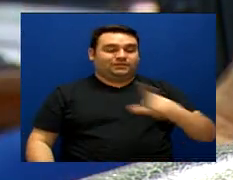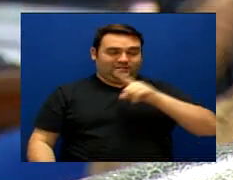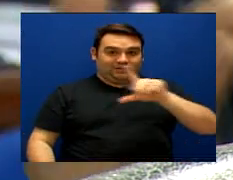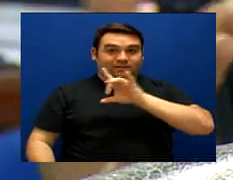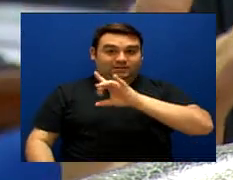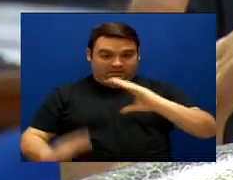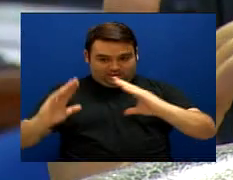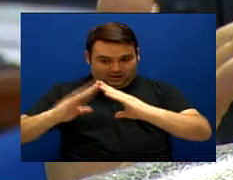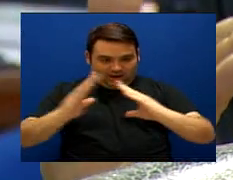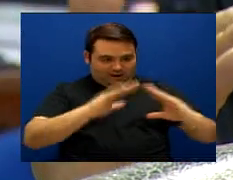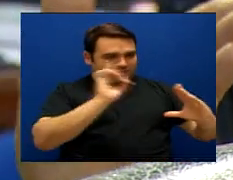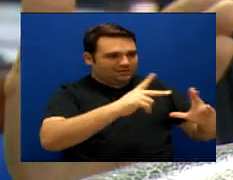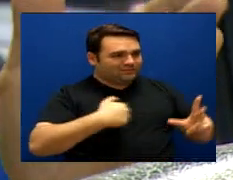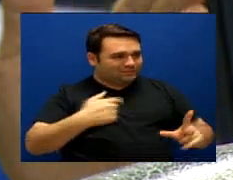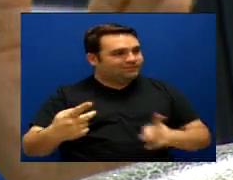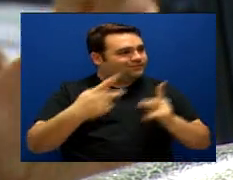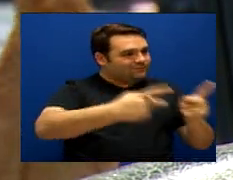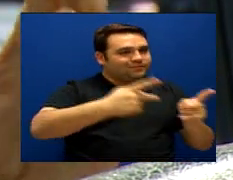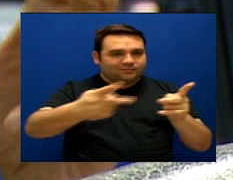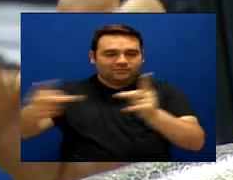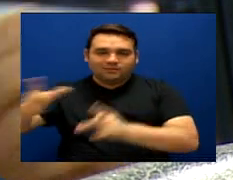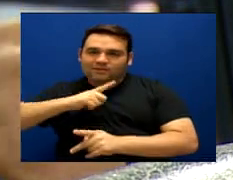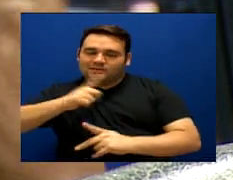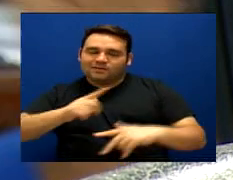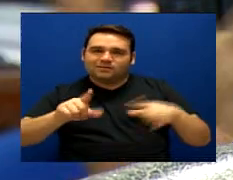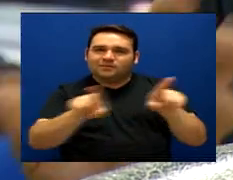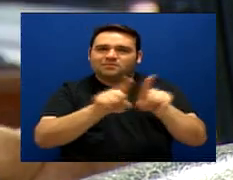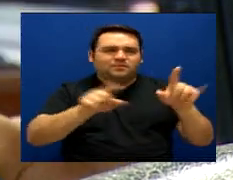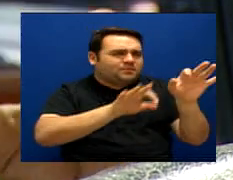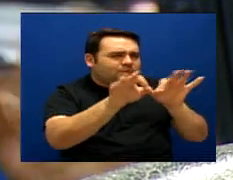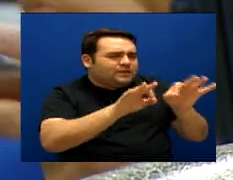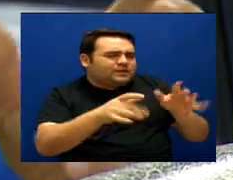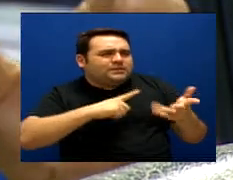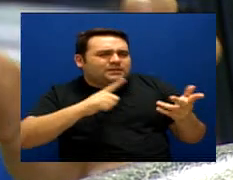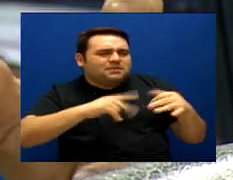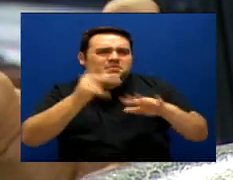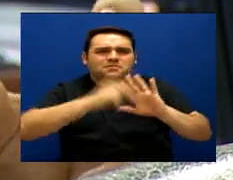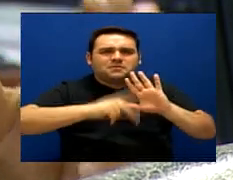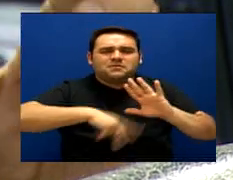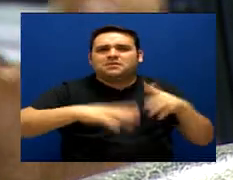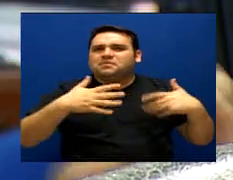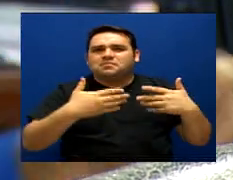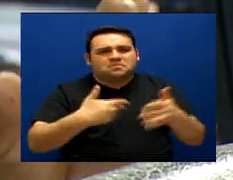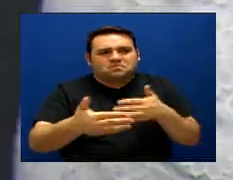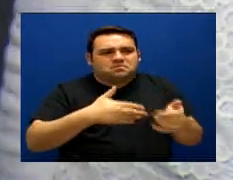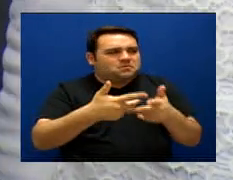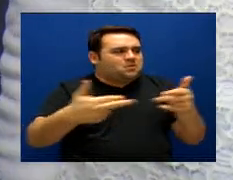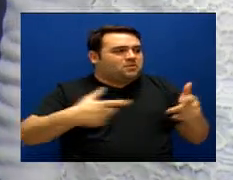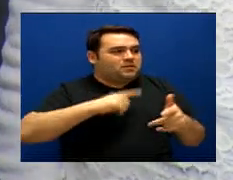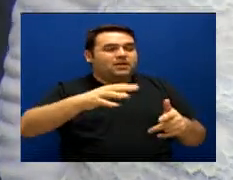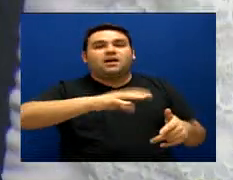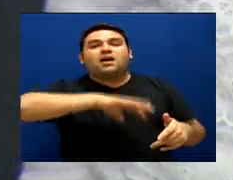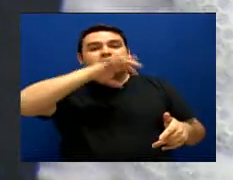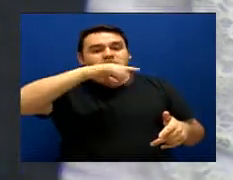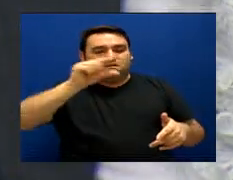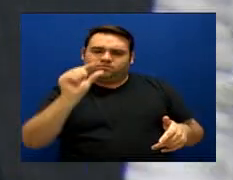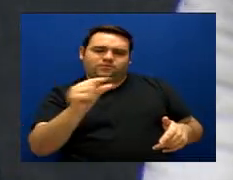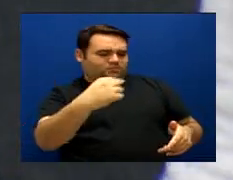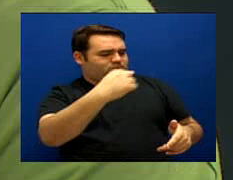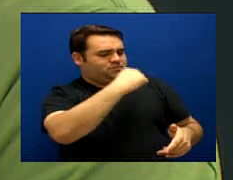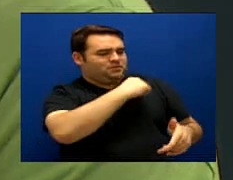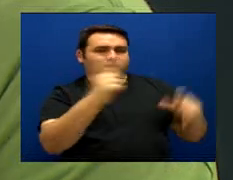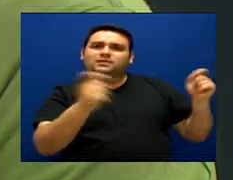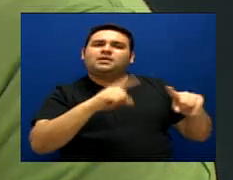Cada casa visitada no município, que arrumasse um projeto, alguma coisa, para que fossem chipados todos esses animais.